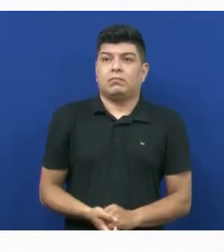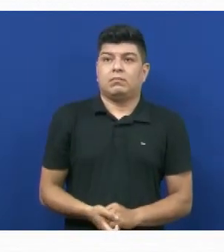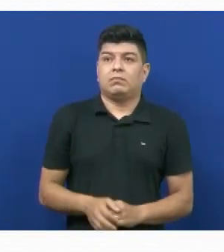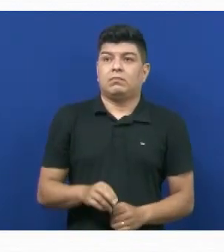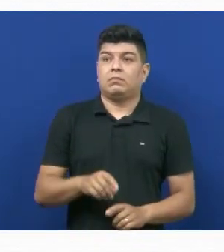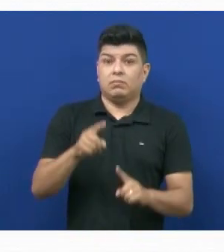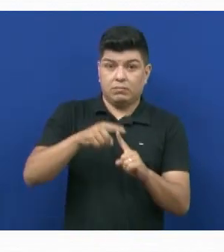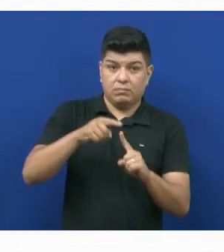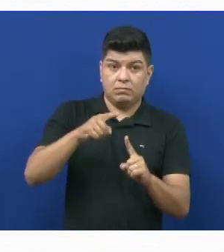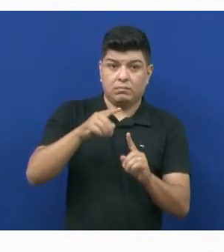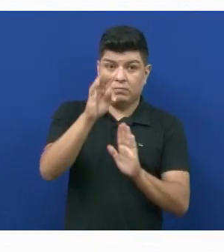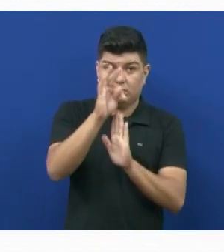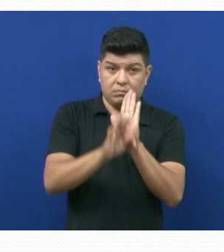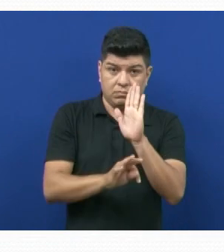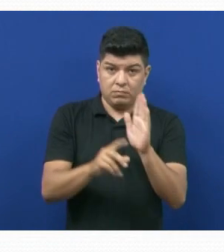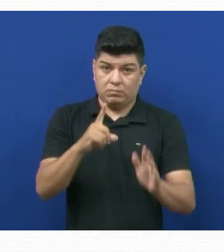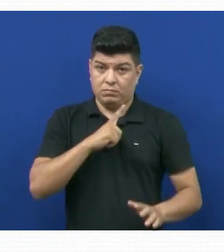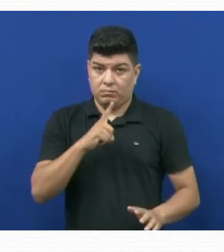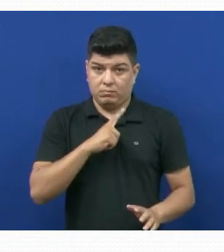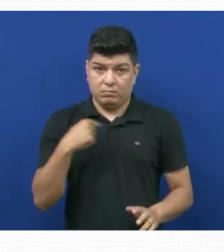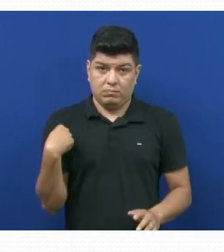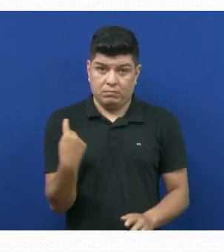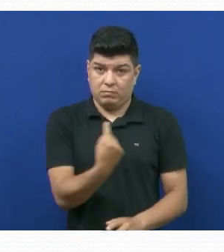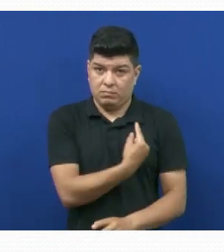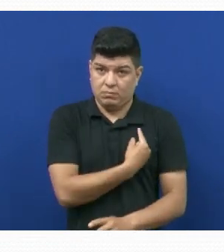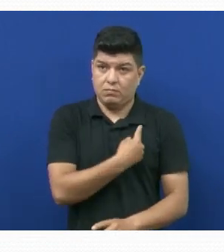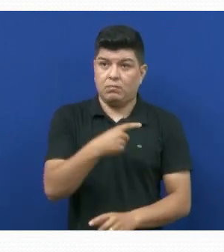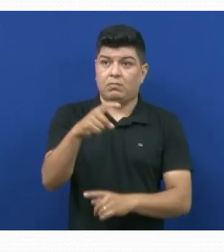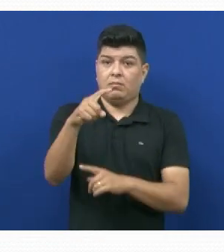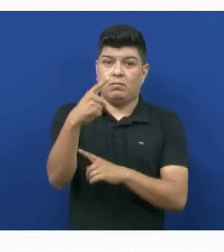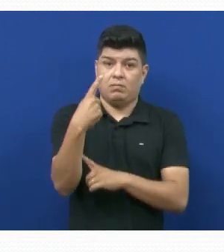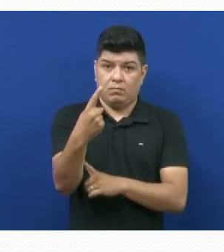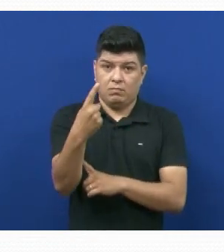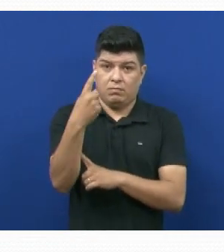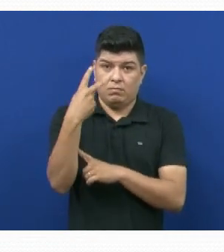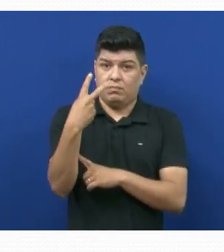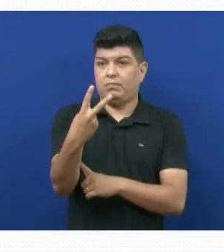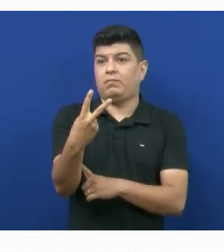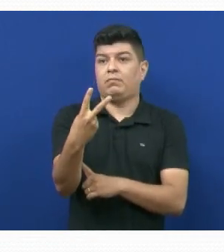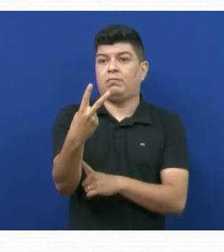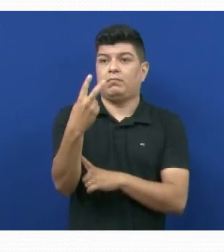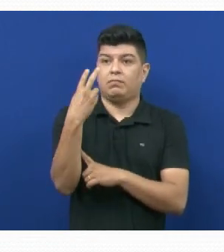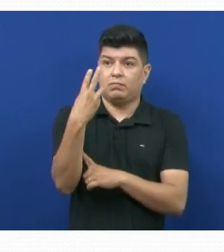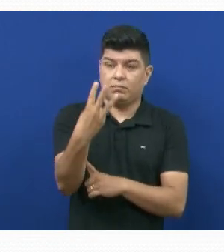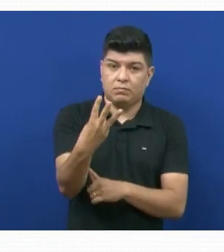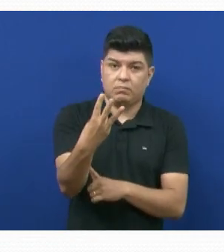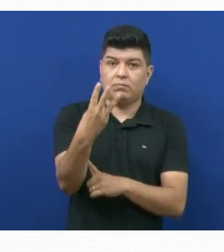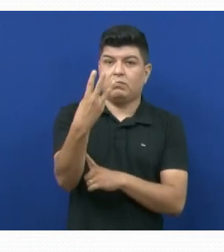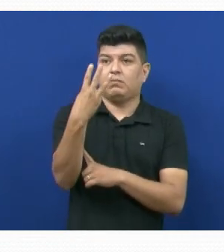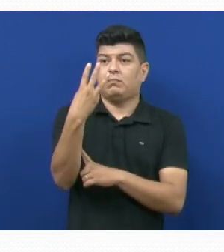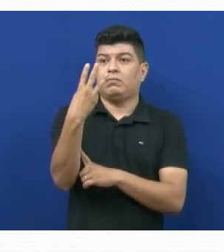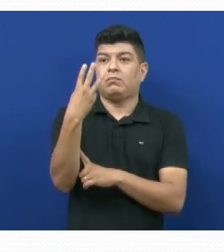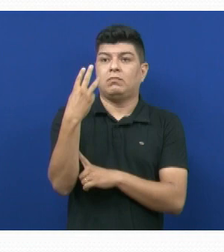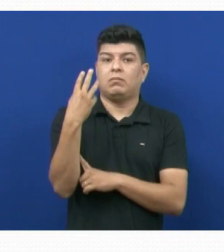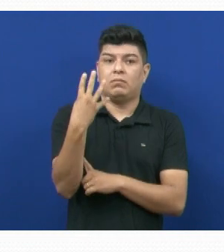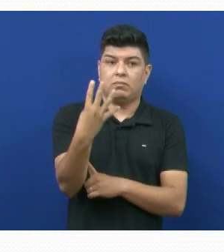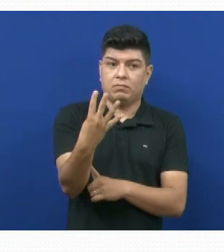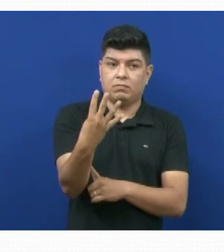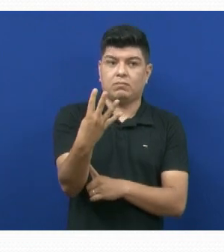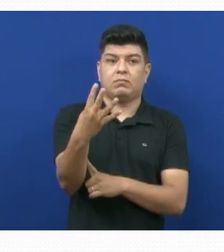Tipos textuais, nós temos o narrativo, o descritivo, dissertativo